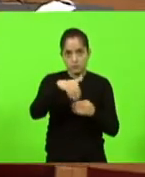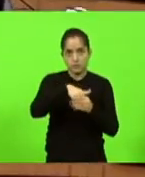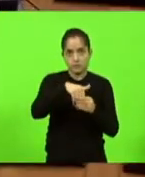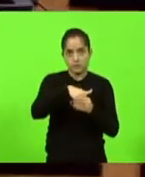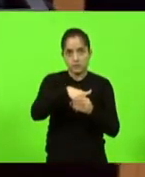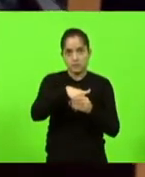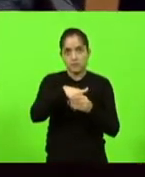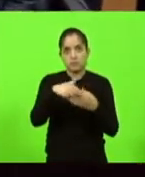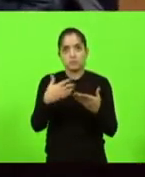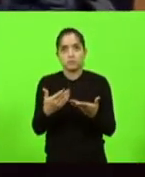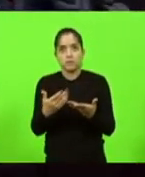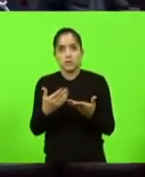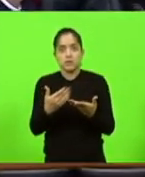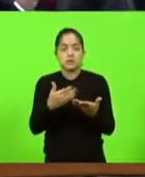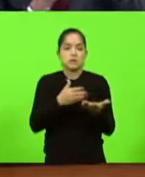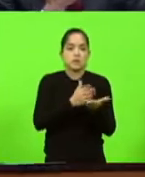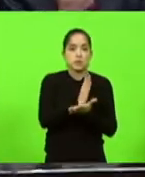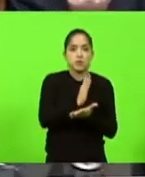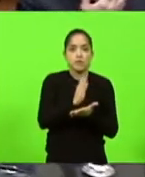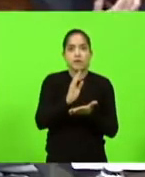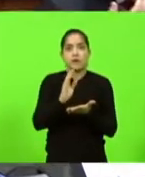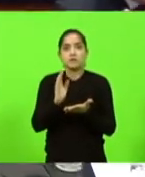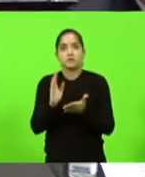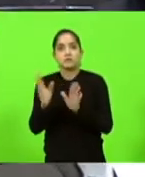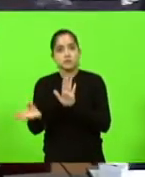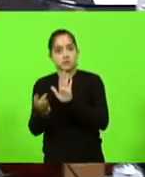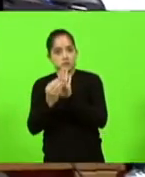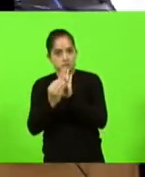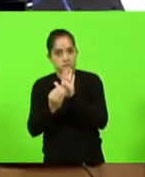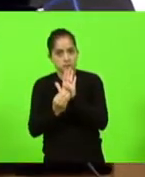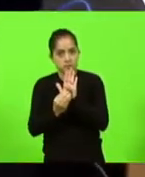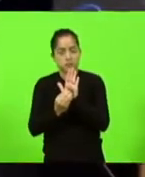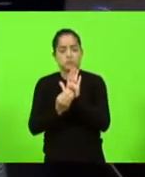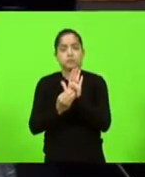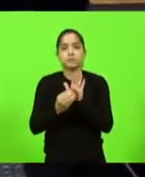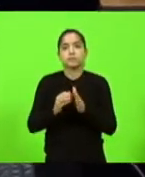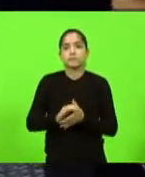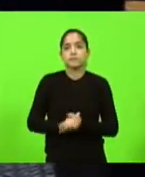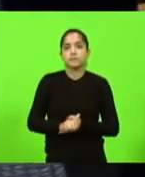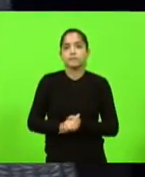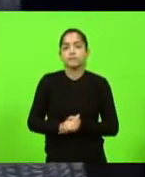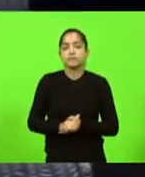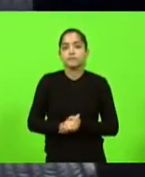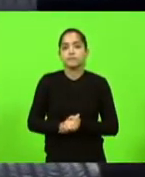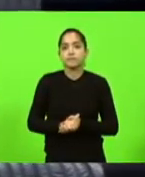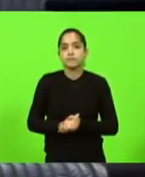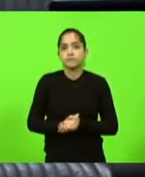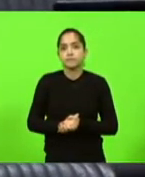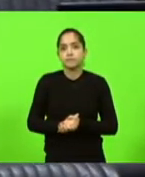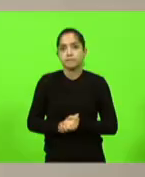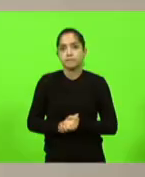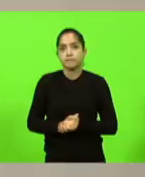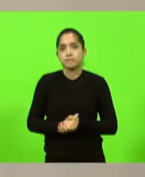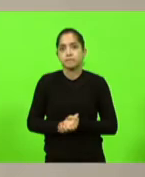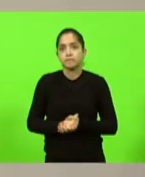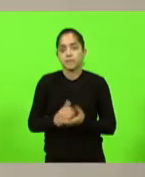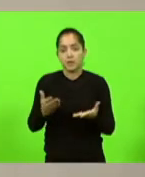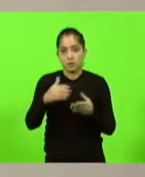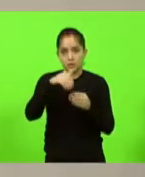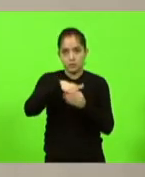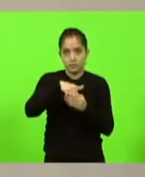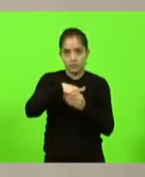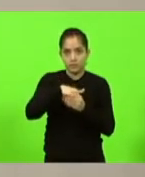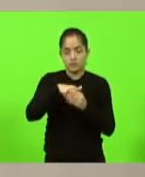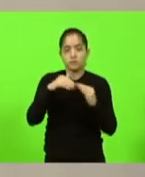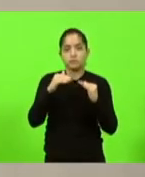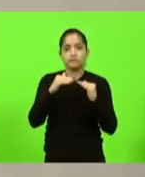influencia. Se é aprovado o meu requerimento, ele é incluído lá no projeto. Perfeitamente, deputado. Obrigado. Isso mesmo. Em votação, deputados que